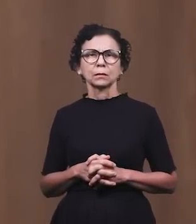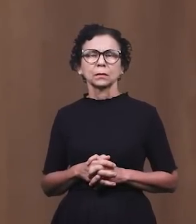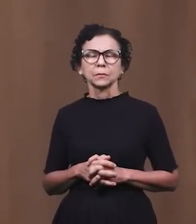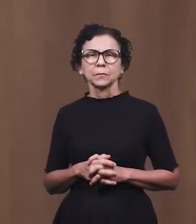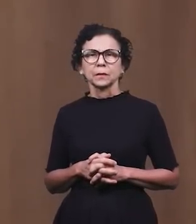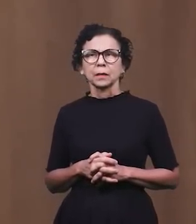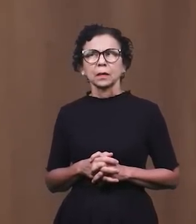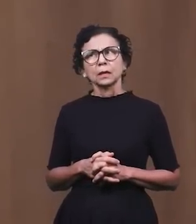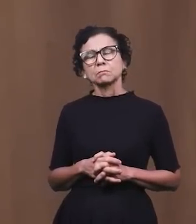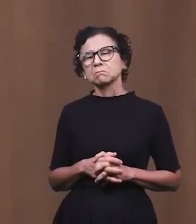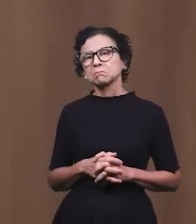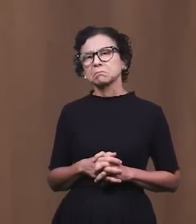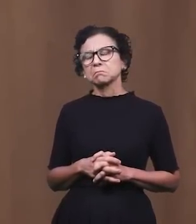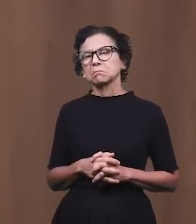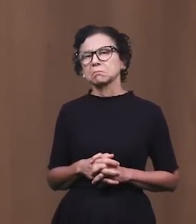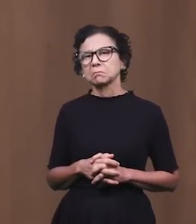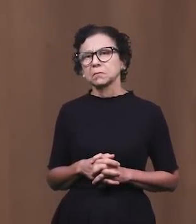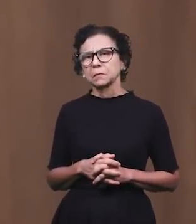Não,